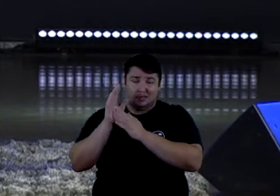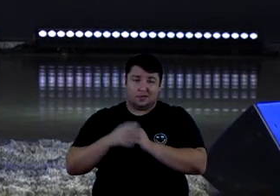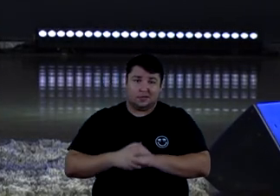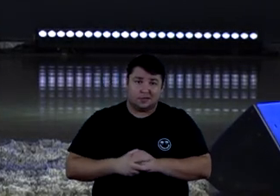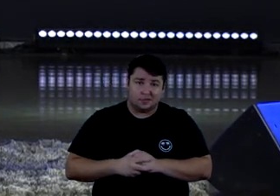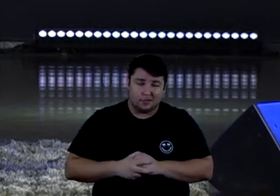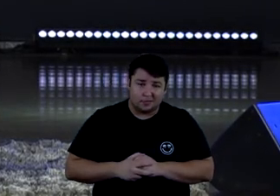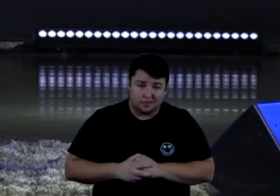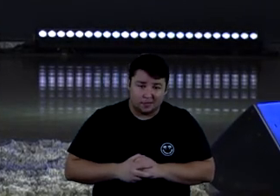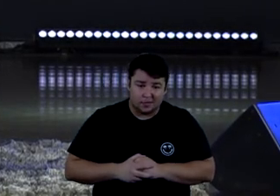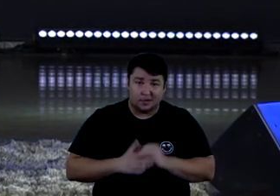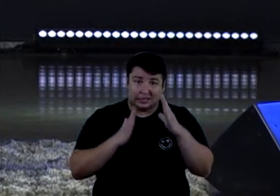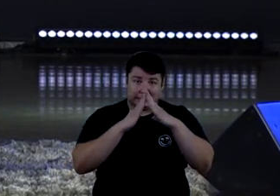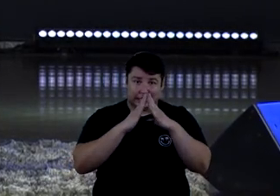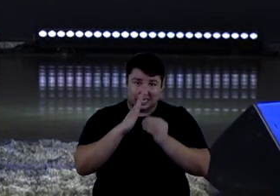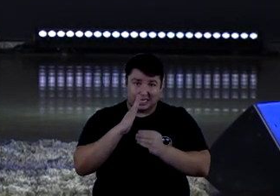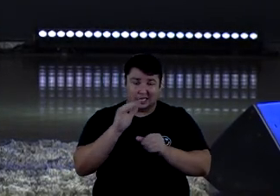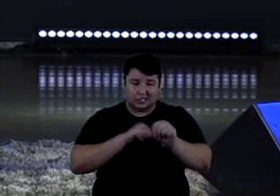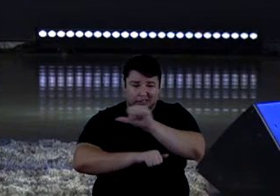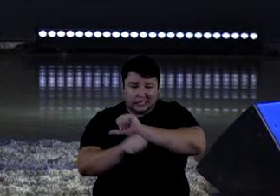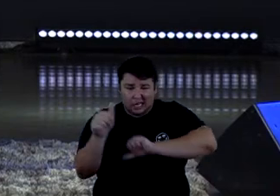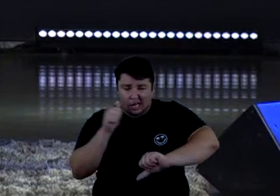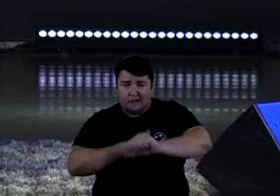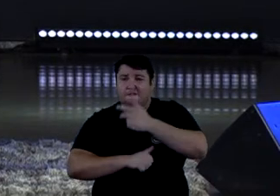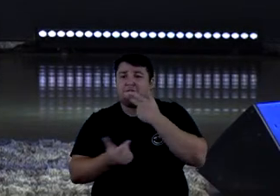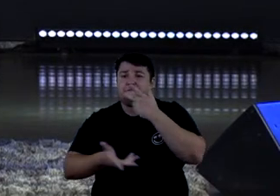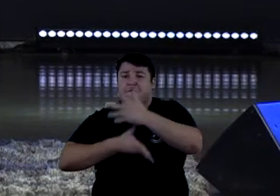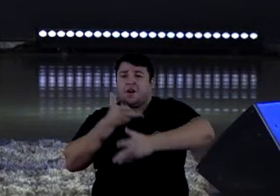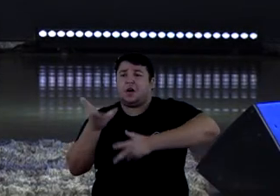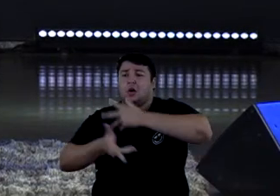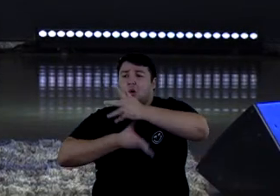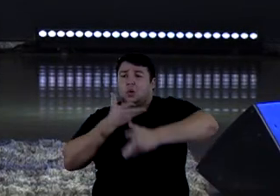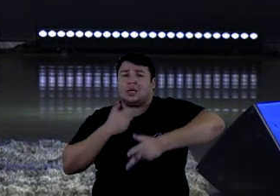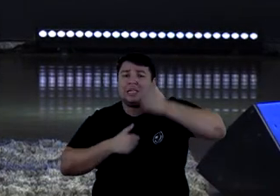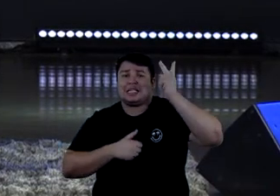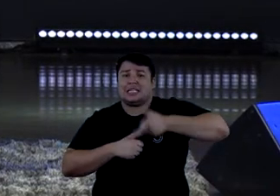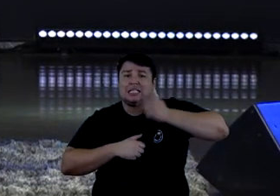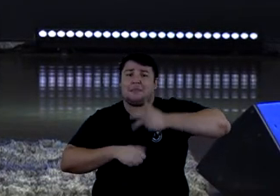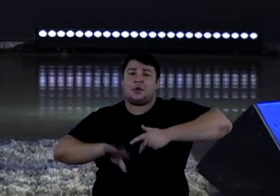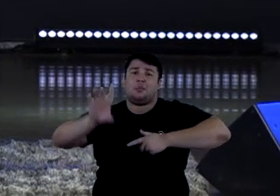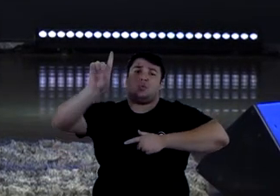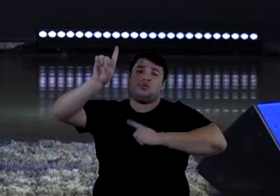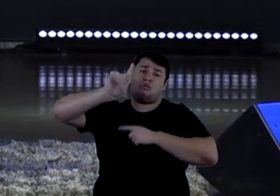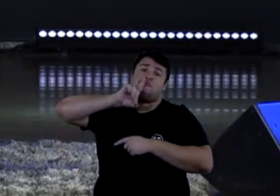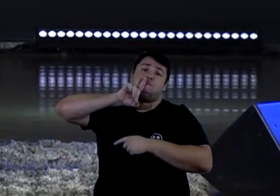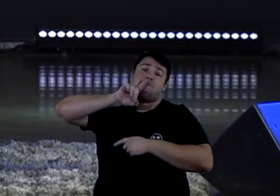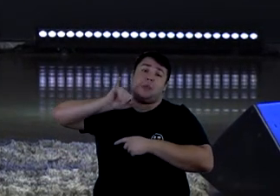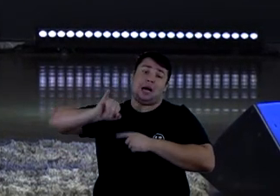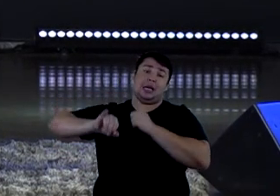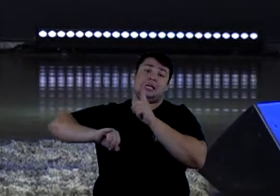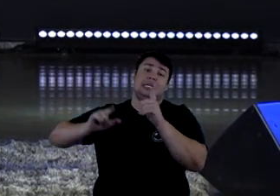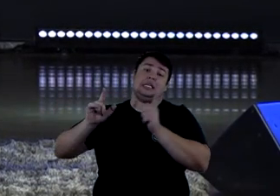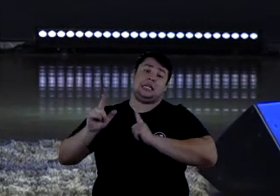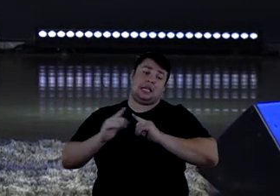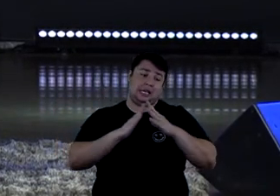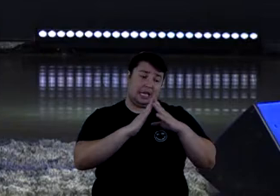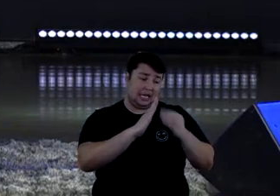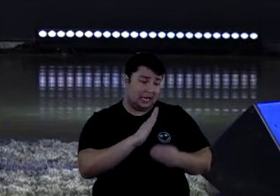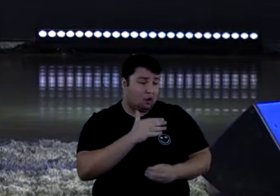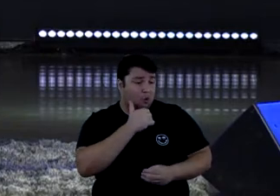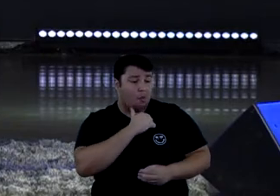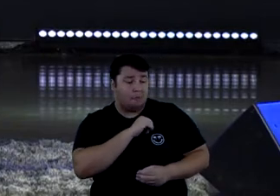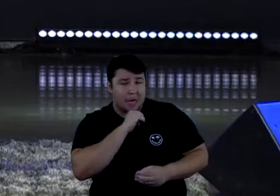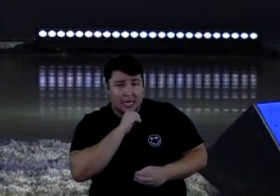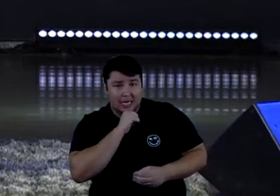Um reformador da igreja disse certa vez que todo aquele que tem Deus como pai, tem a igreja como